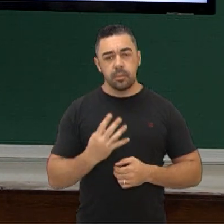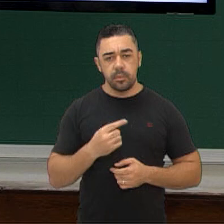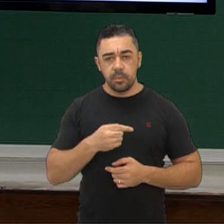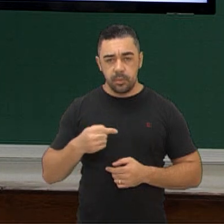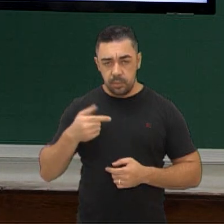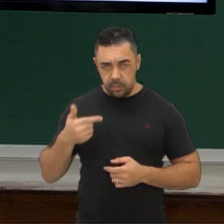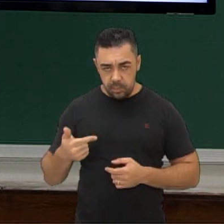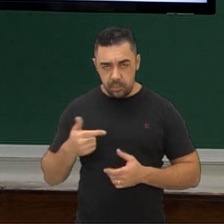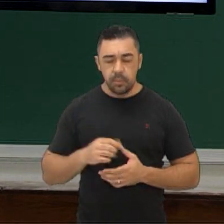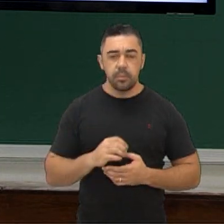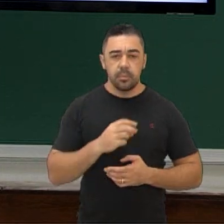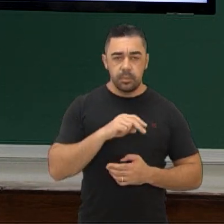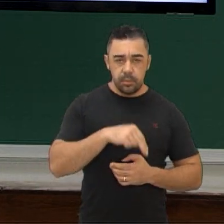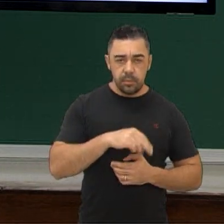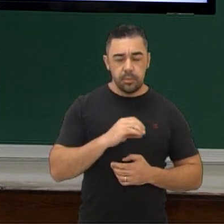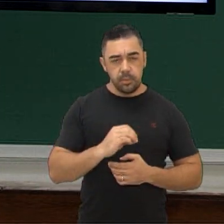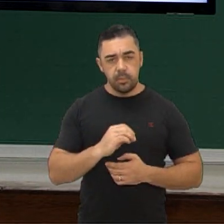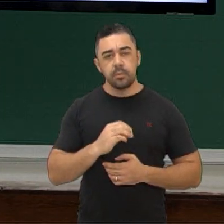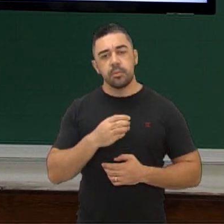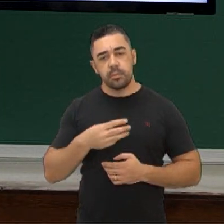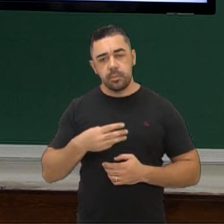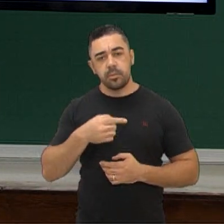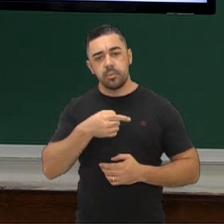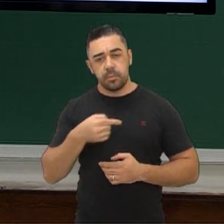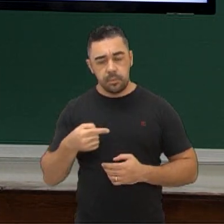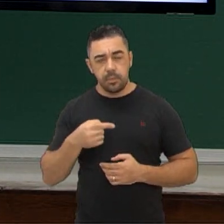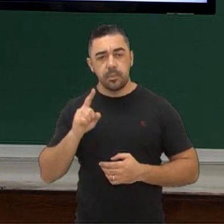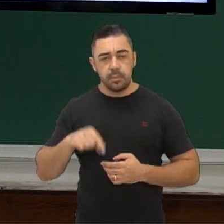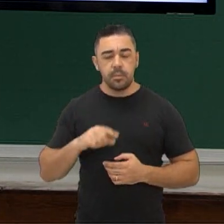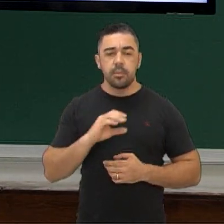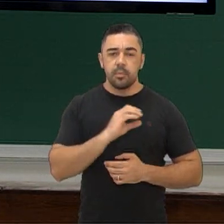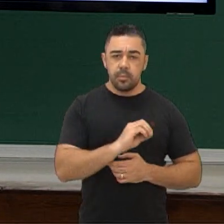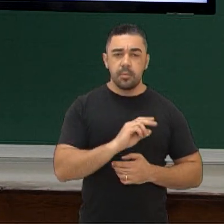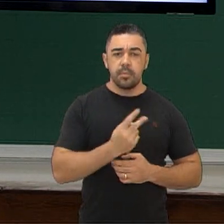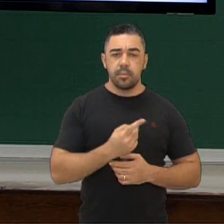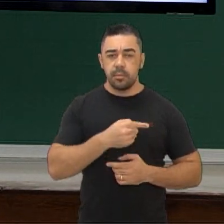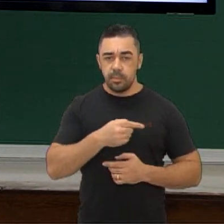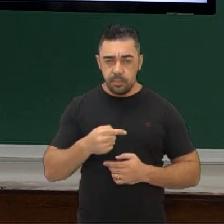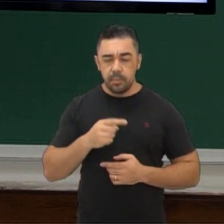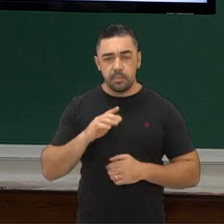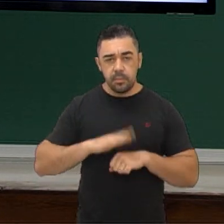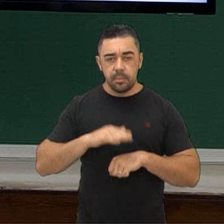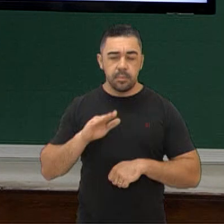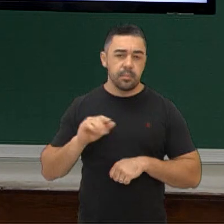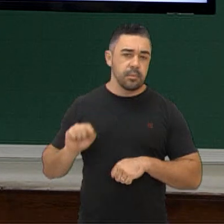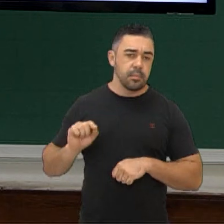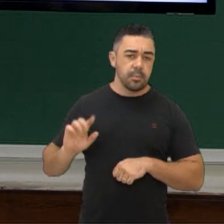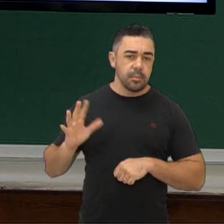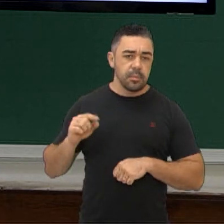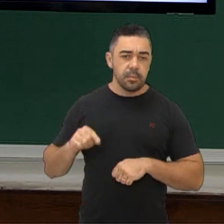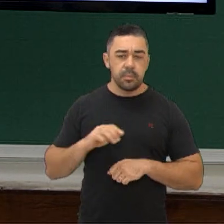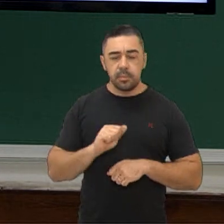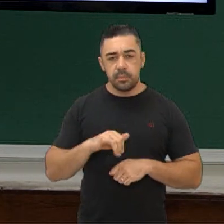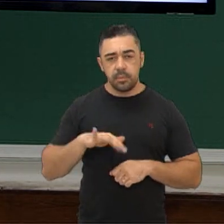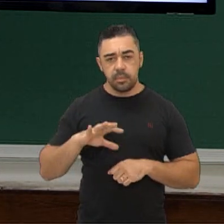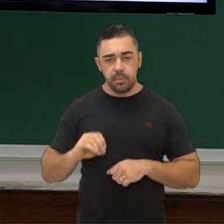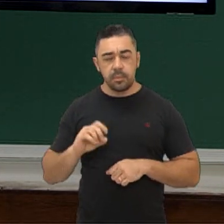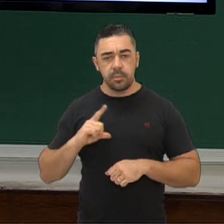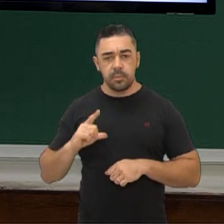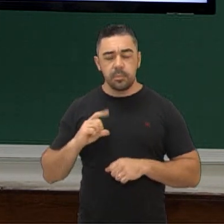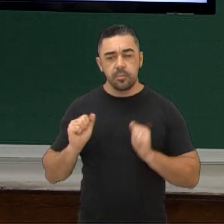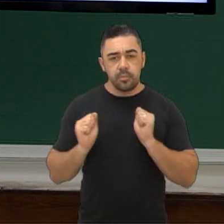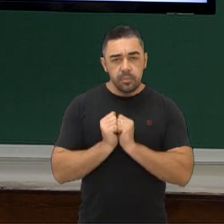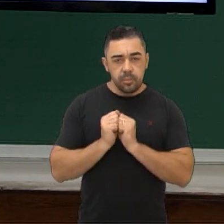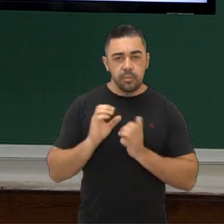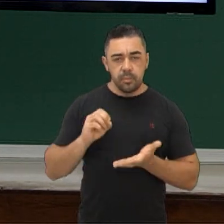SO4-2, o NO3-. Então, nesse caso, vai descarregar o OH-, tem maior tendência do que esses ânions oxigenados e o